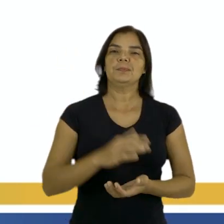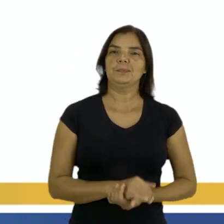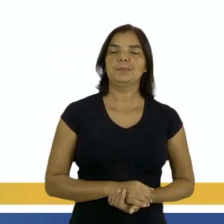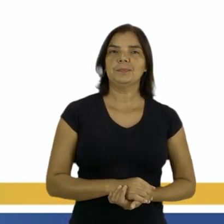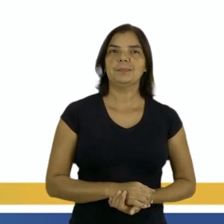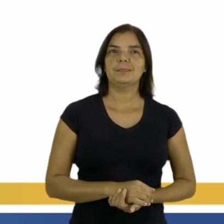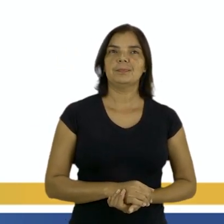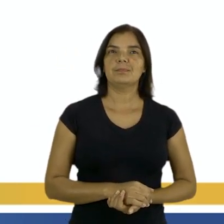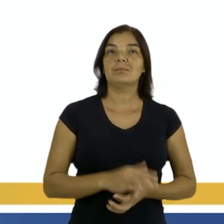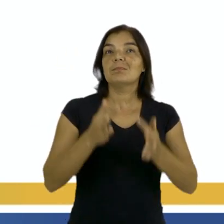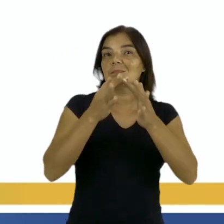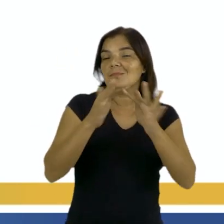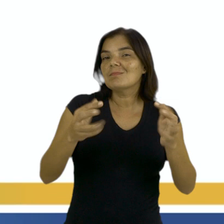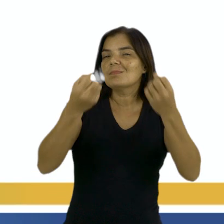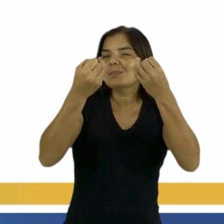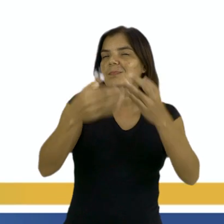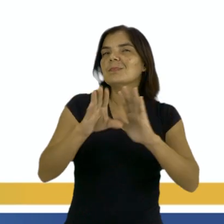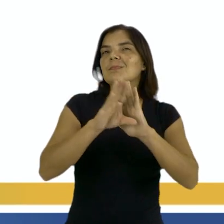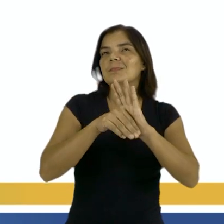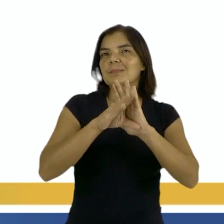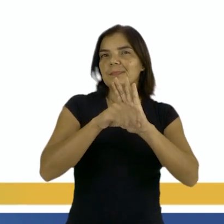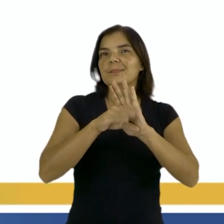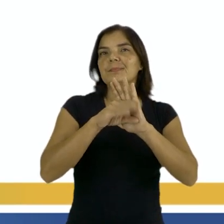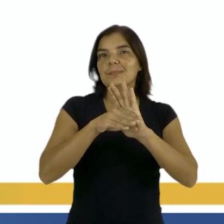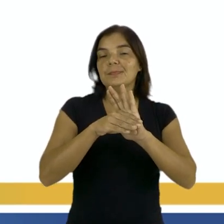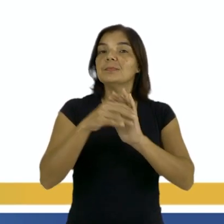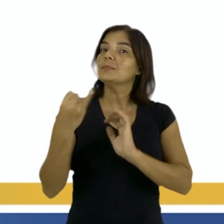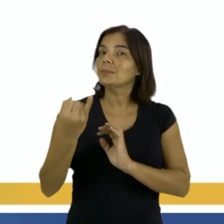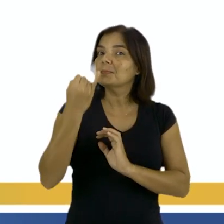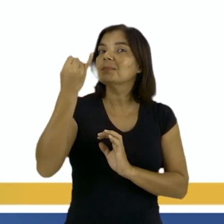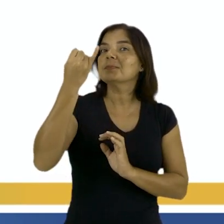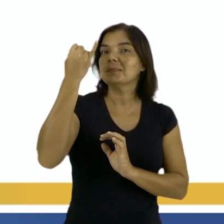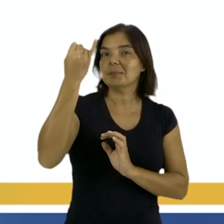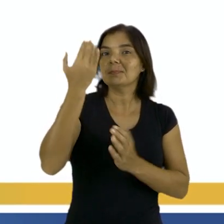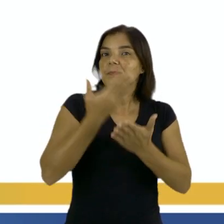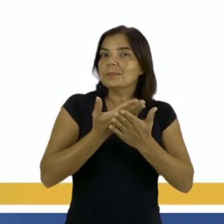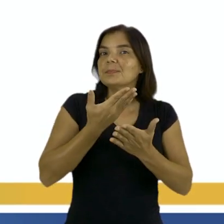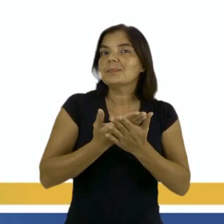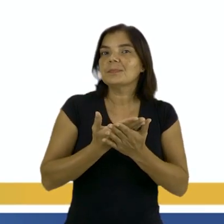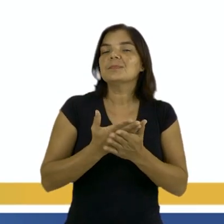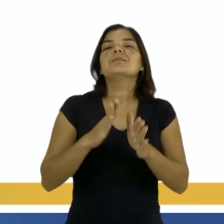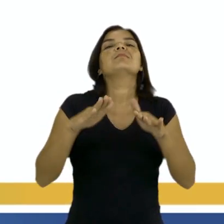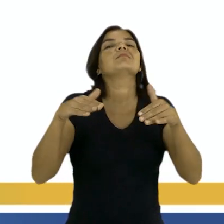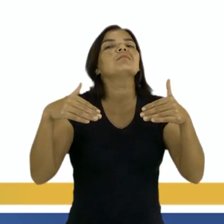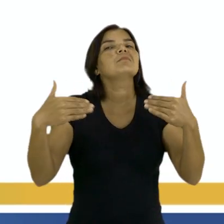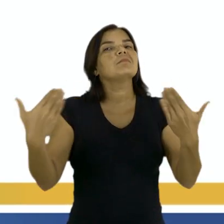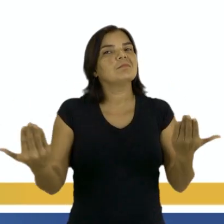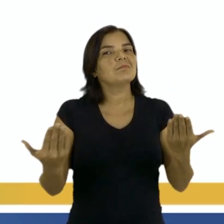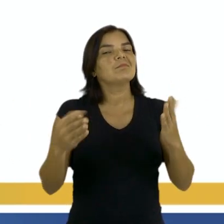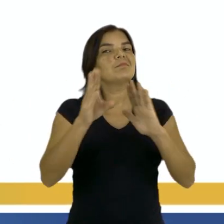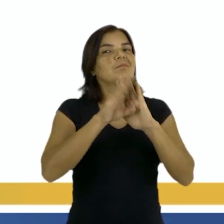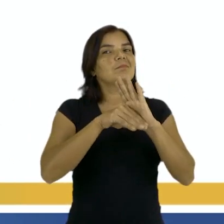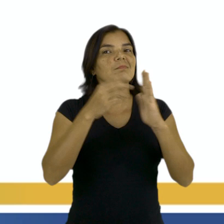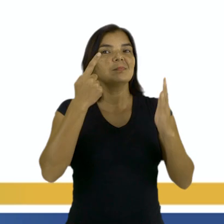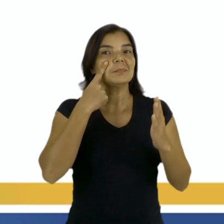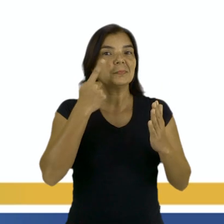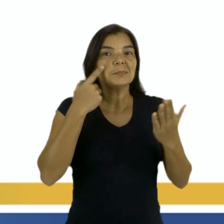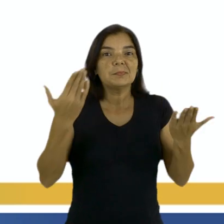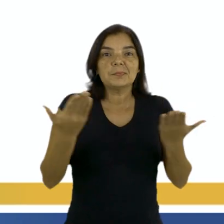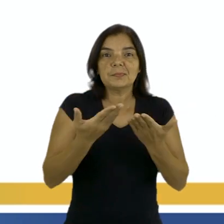outros. Esse fragmento de texto ele explica um desses conceitos que nós estudamos. Qual dos conceitos vistos